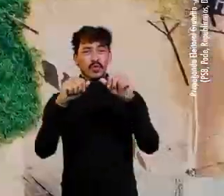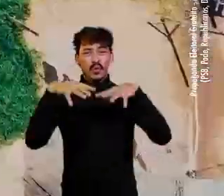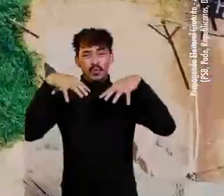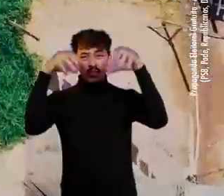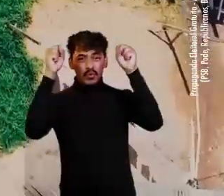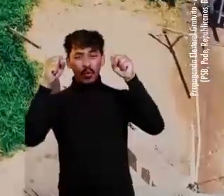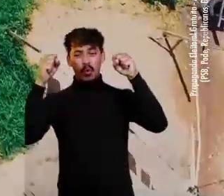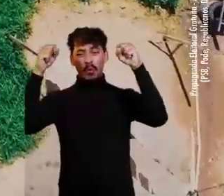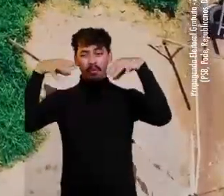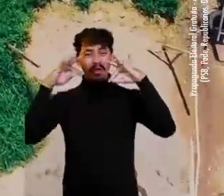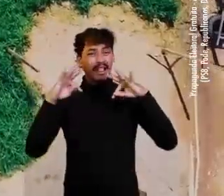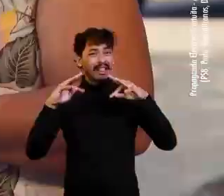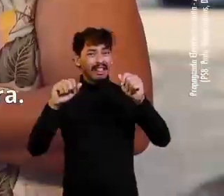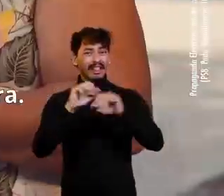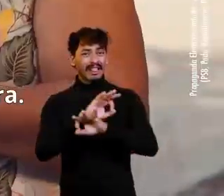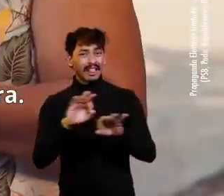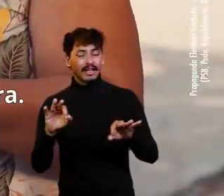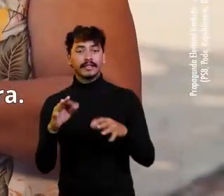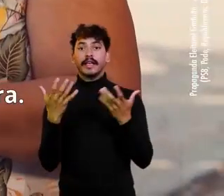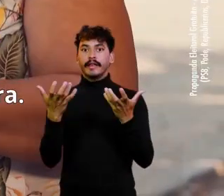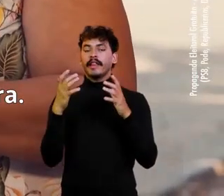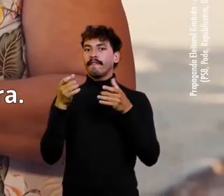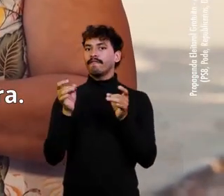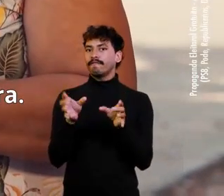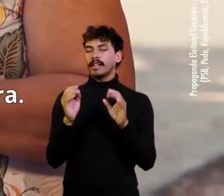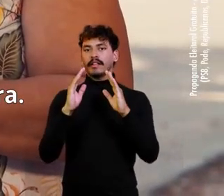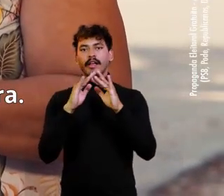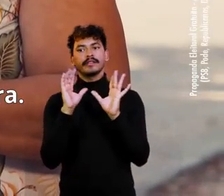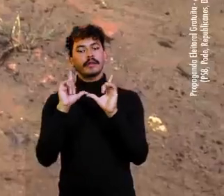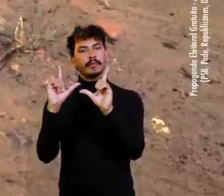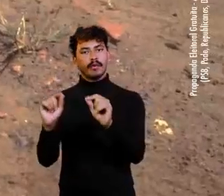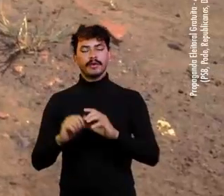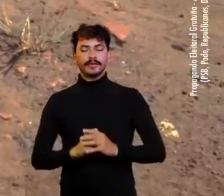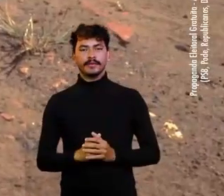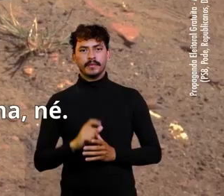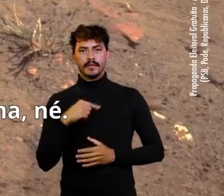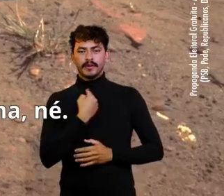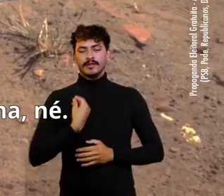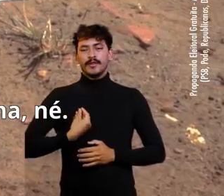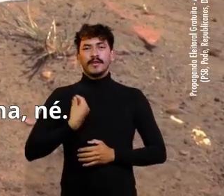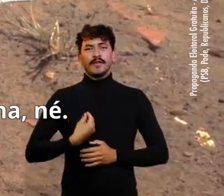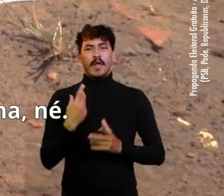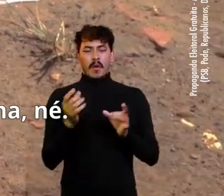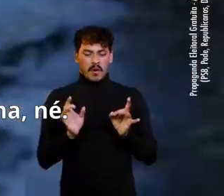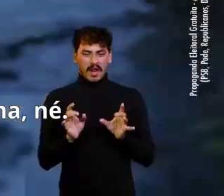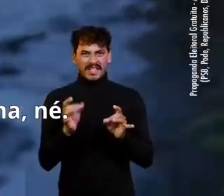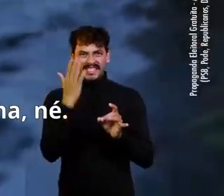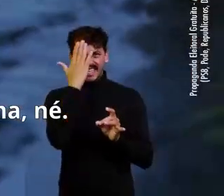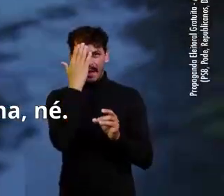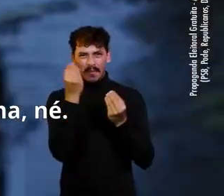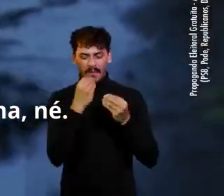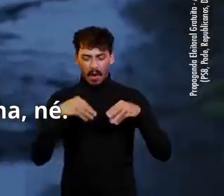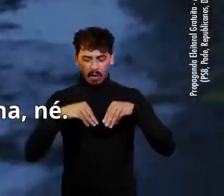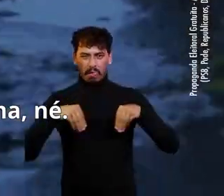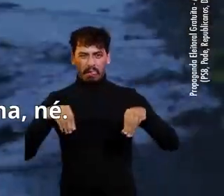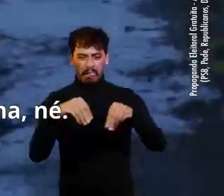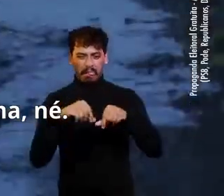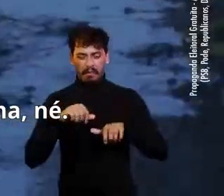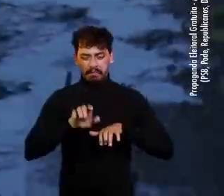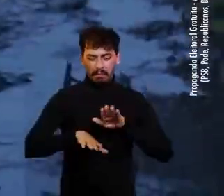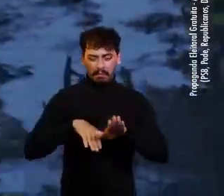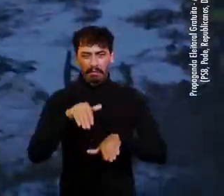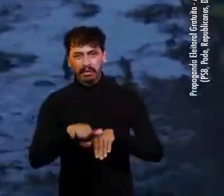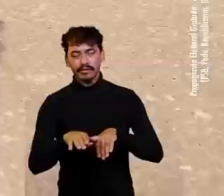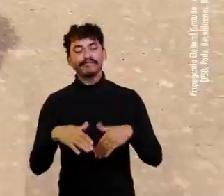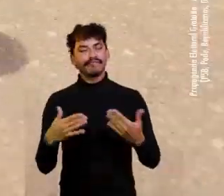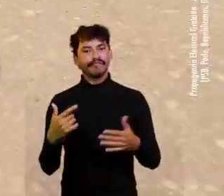escuro, não tinha iluminação. O sonho dela era vender a casa e ir embora. Aqui a gente vivia aqui no caranguejo, sabe? Caranguejo só vive na lama,